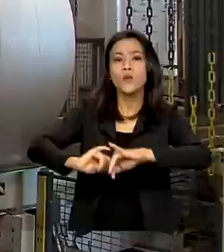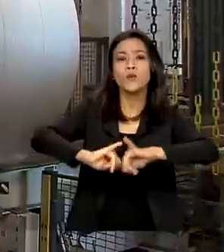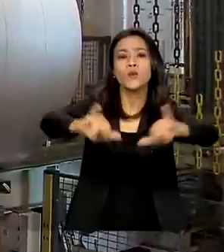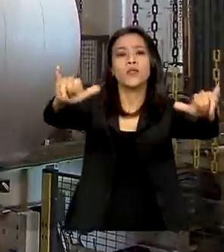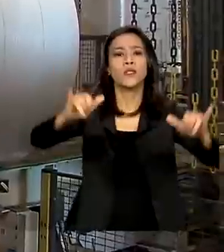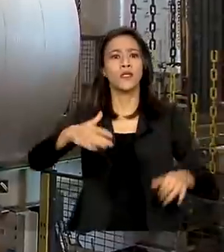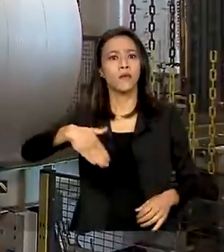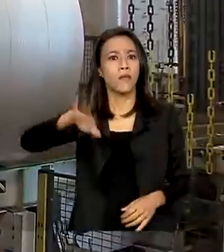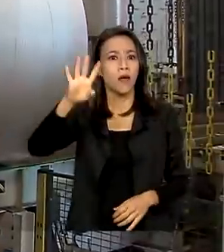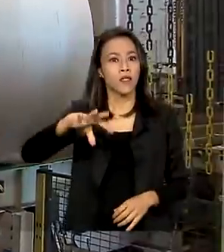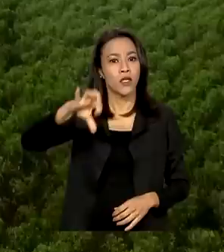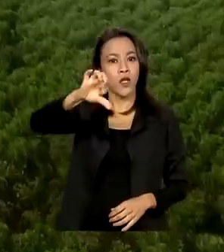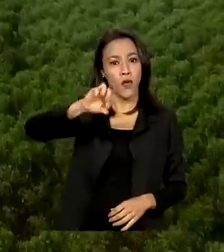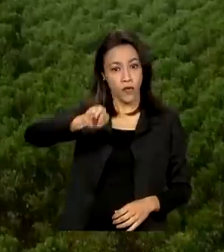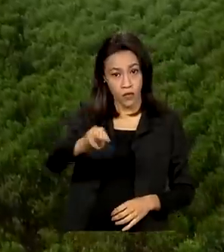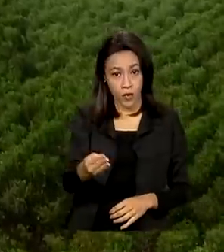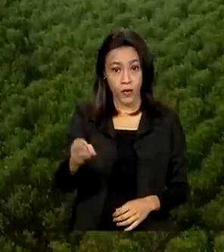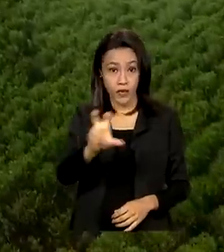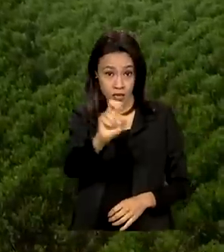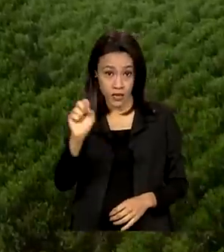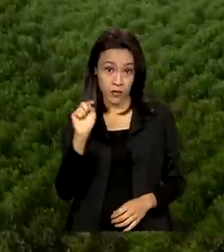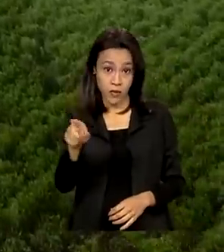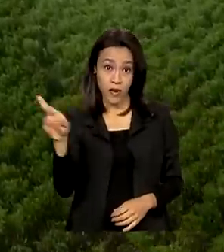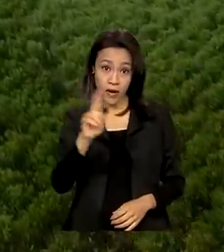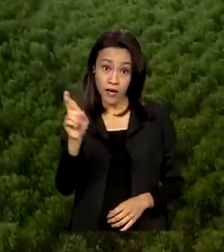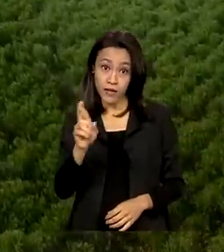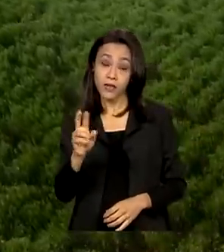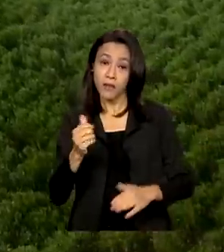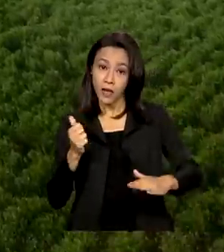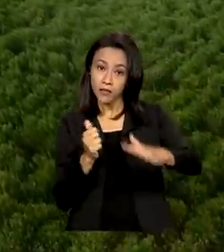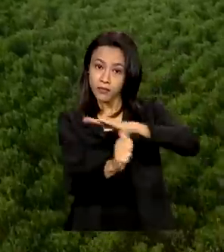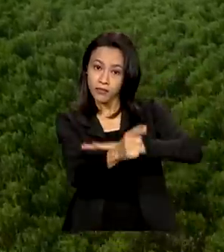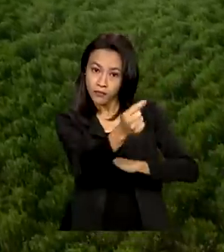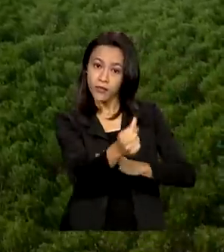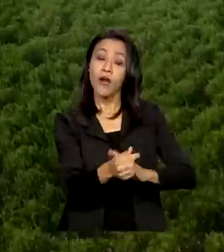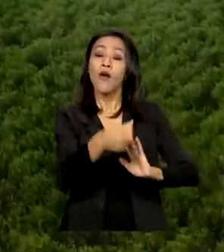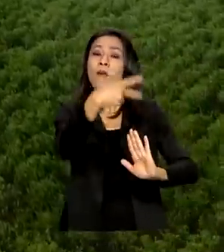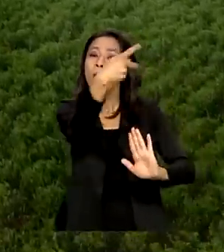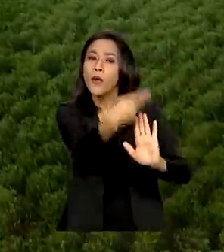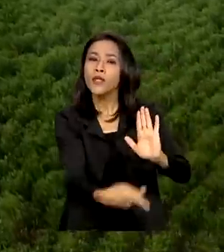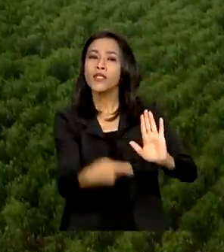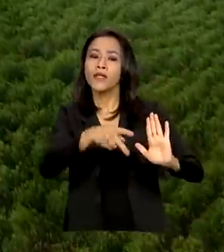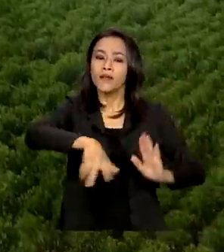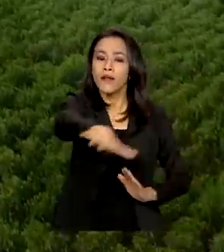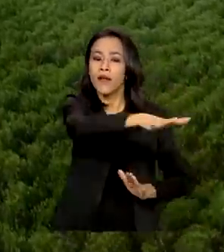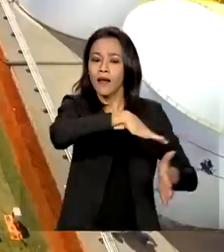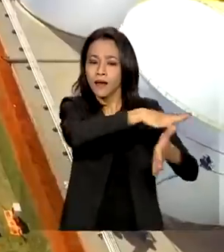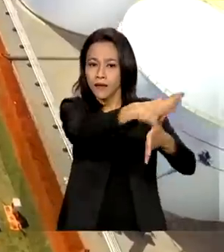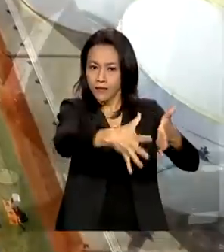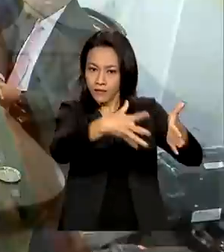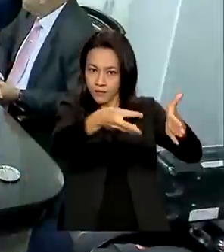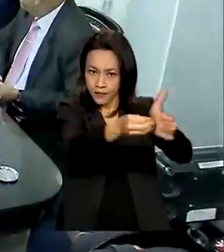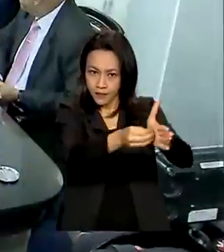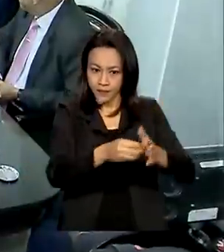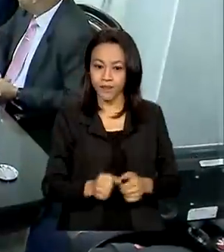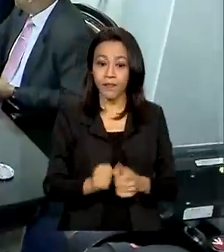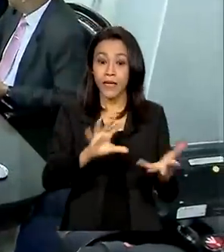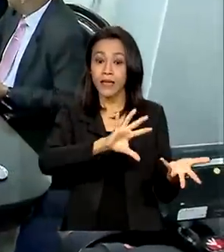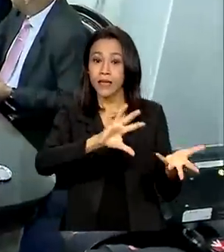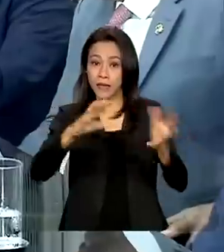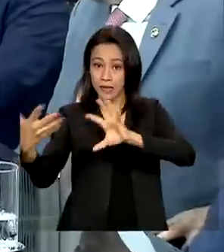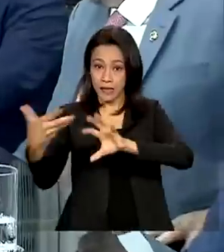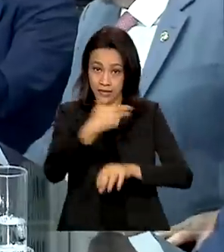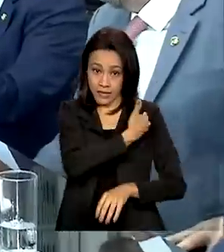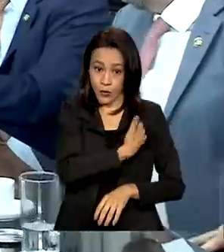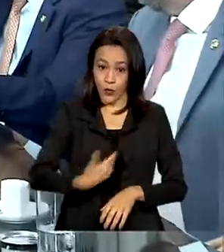de 9,5 milhões de reais para projetos de inovação sustentável na região amazônica. Transição de